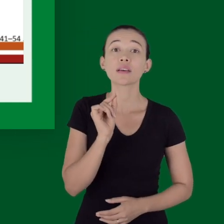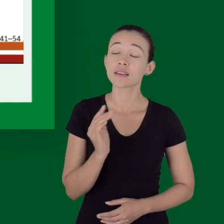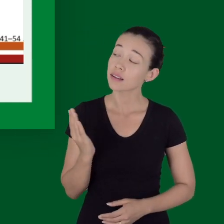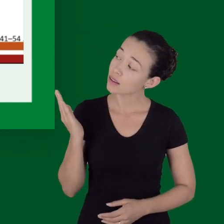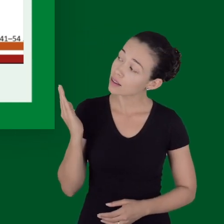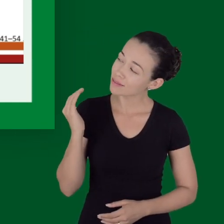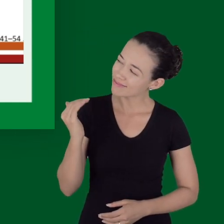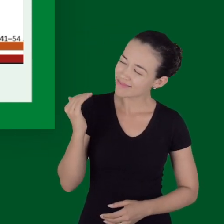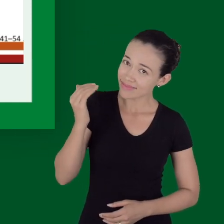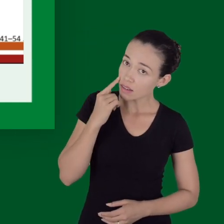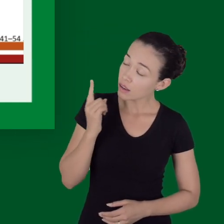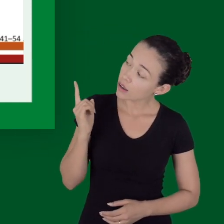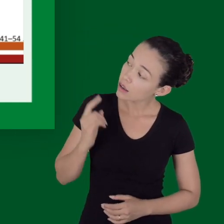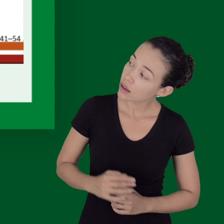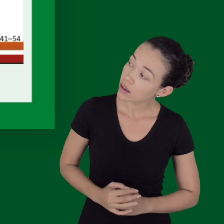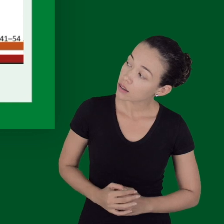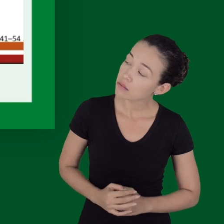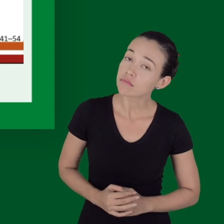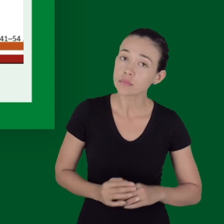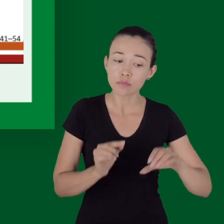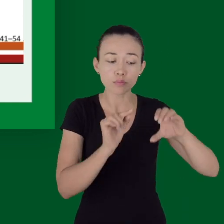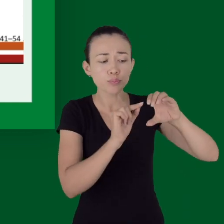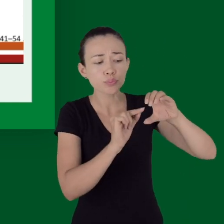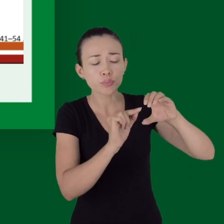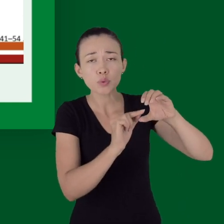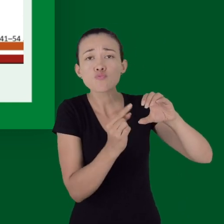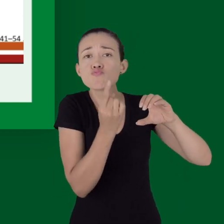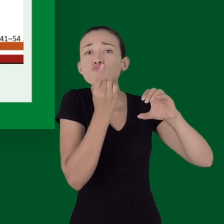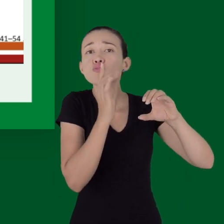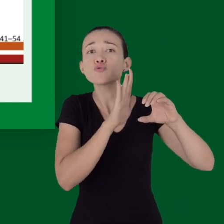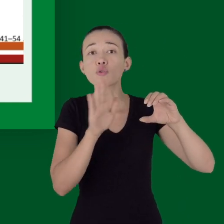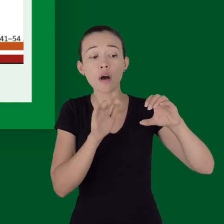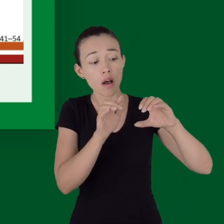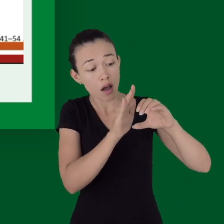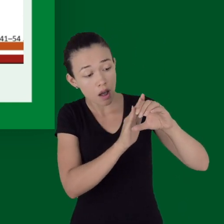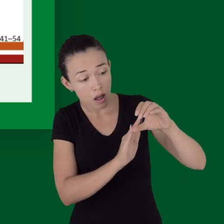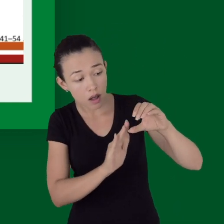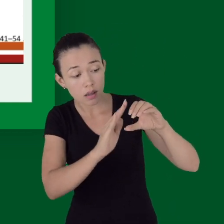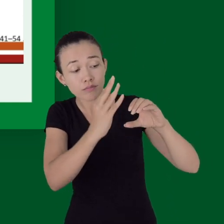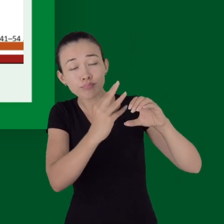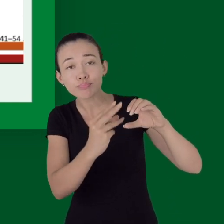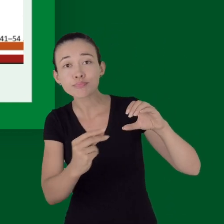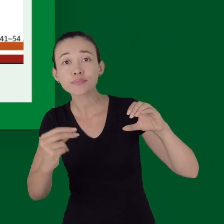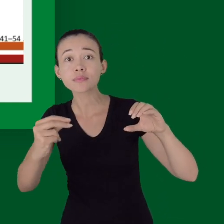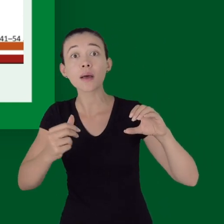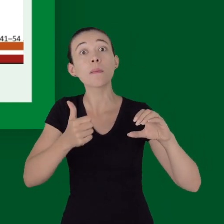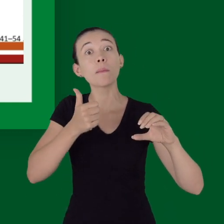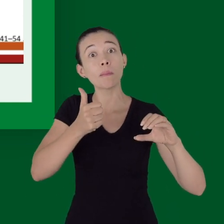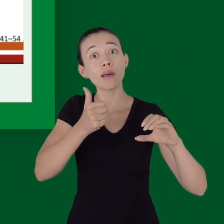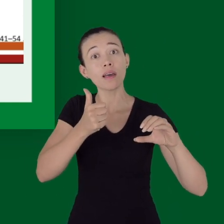a gente consegue salvar essa região de penumbra, ficando apenas com aquele núcleo inicial da